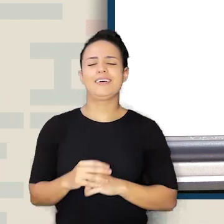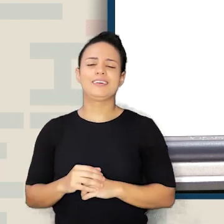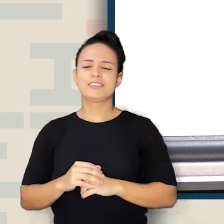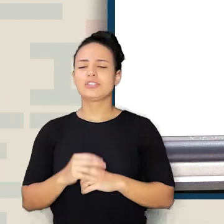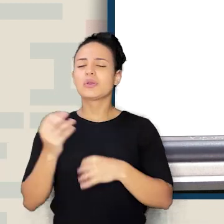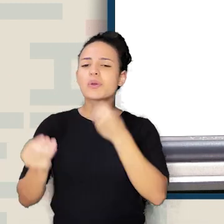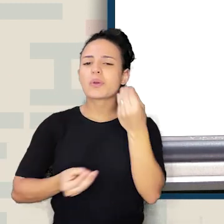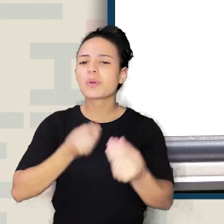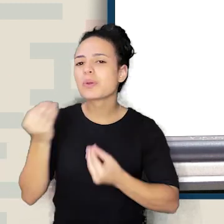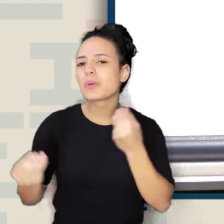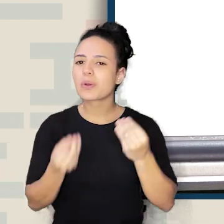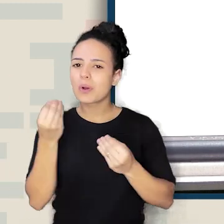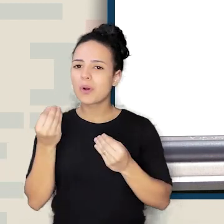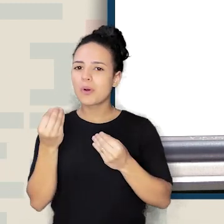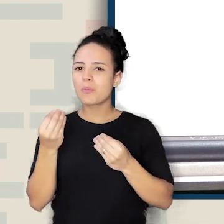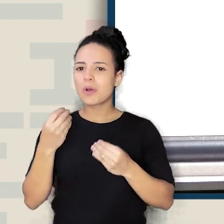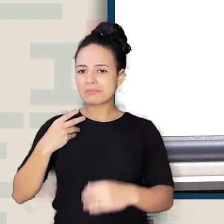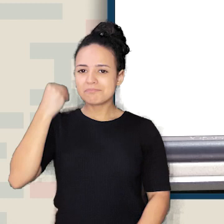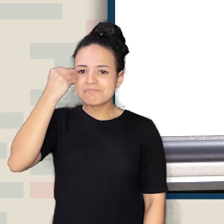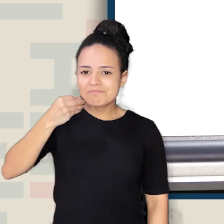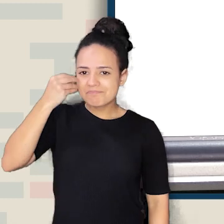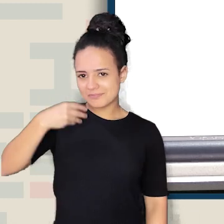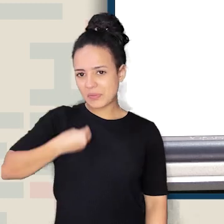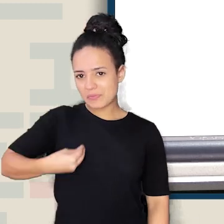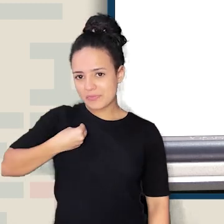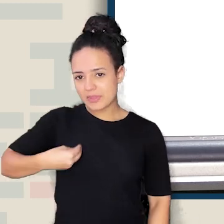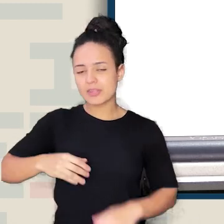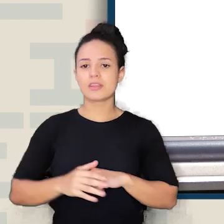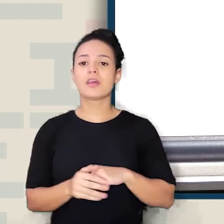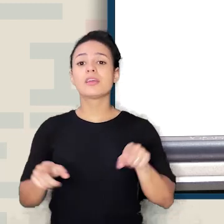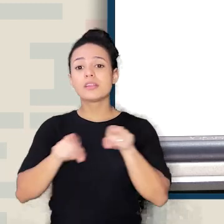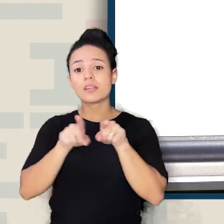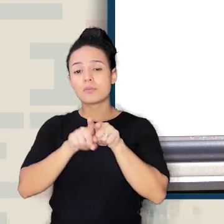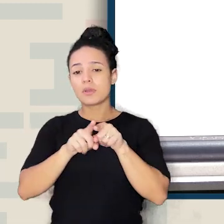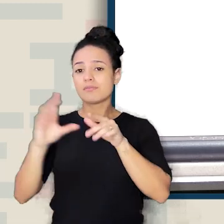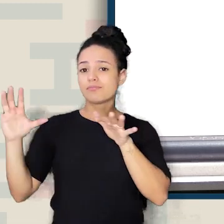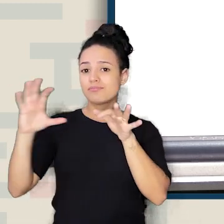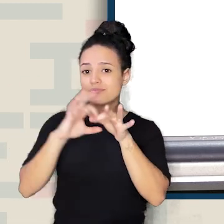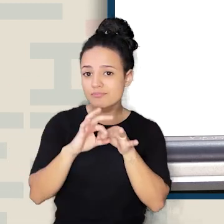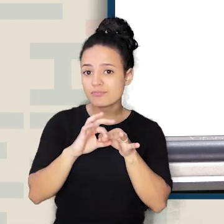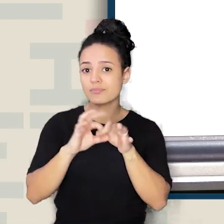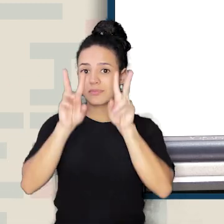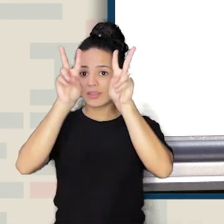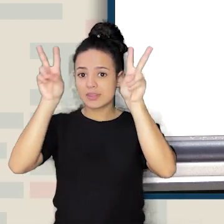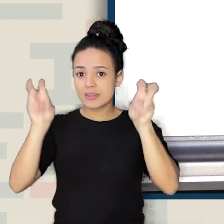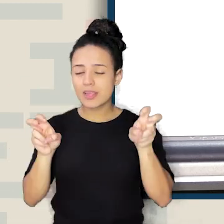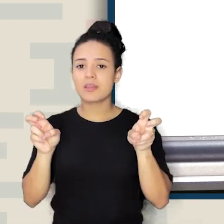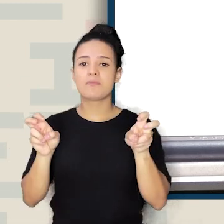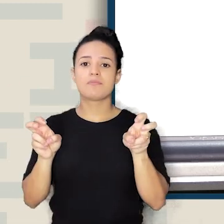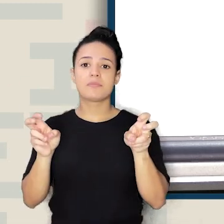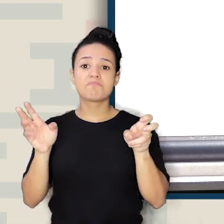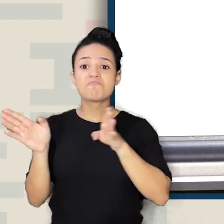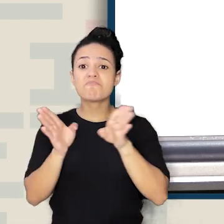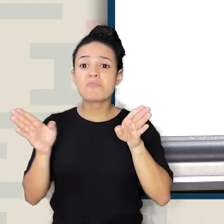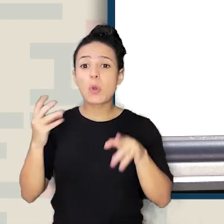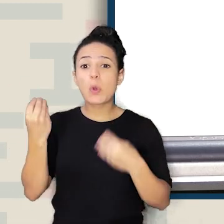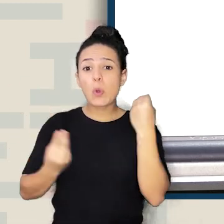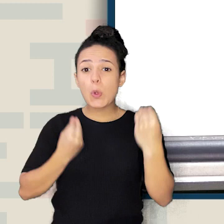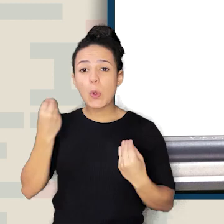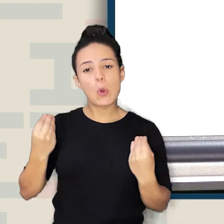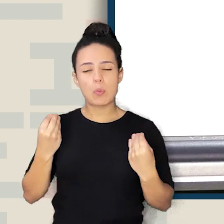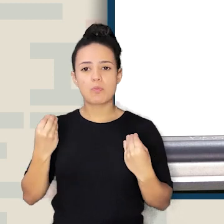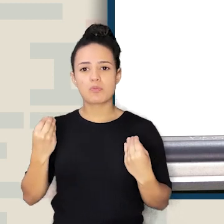é estar, né, nesse lugar. E falam também interessante sobre a questão do acesso, né? Como eles